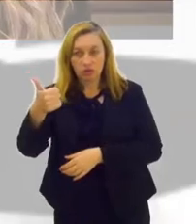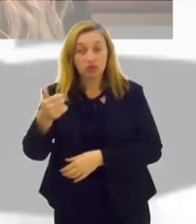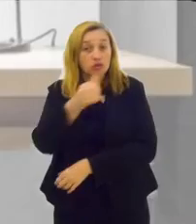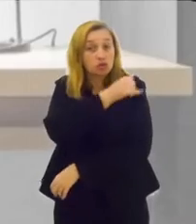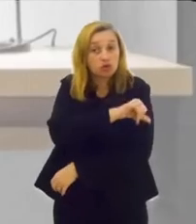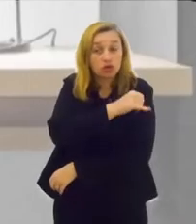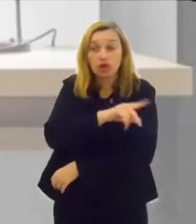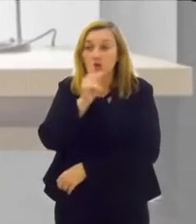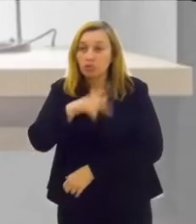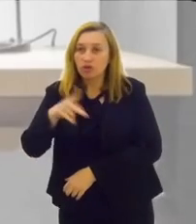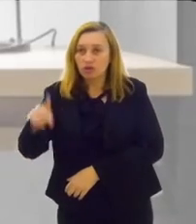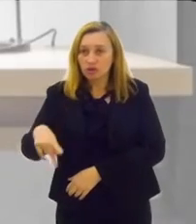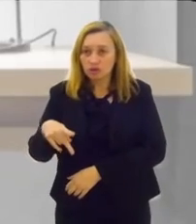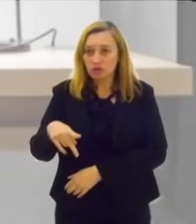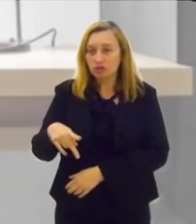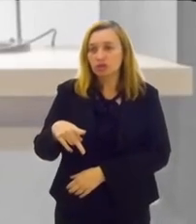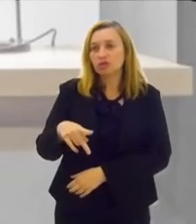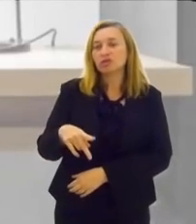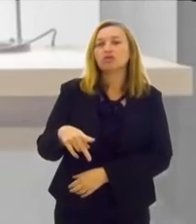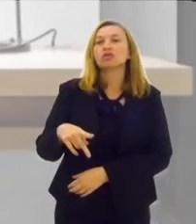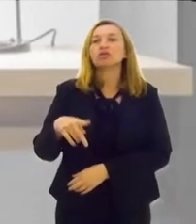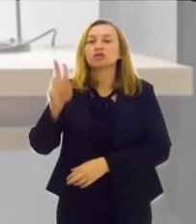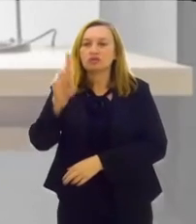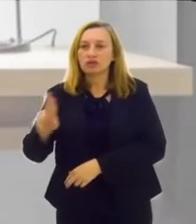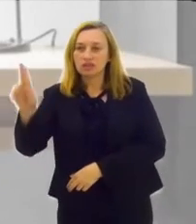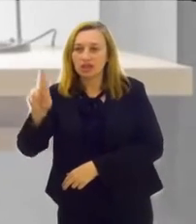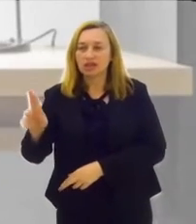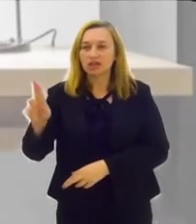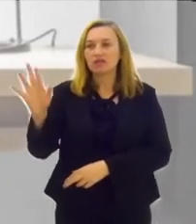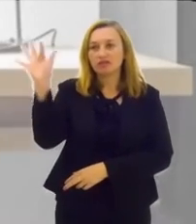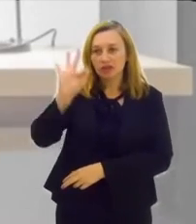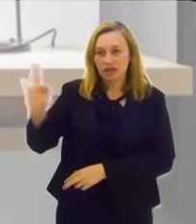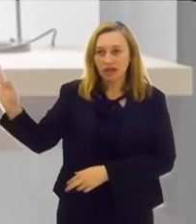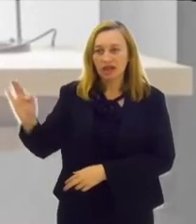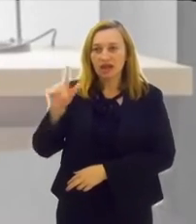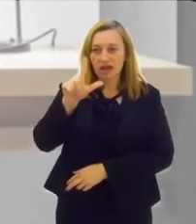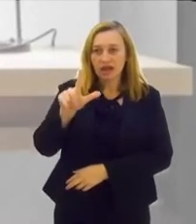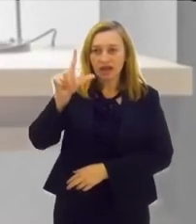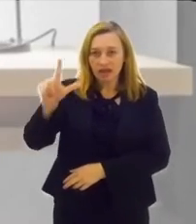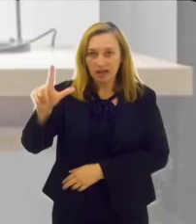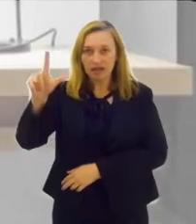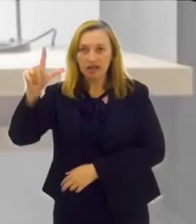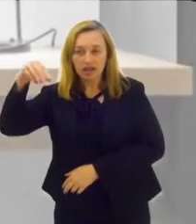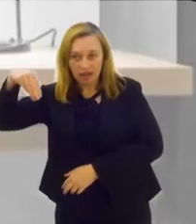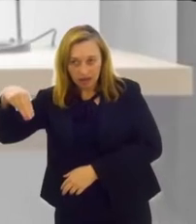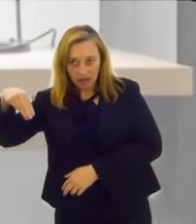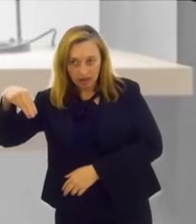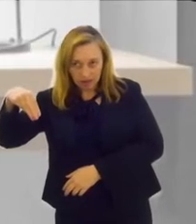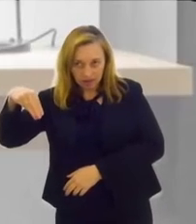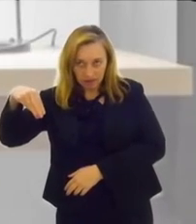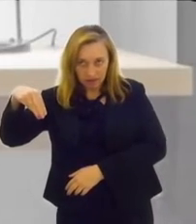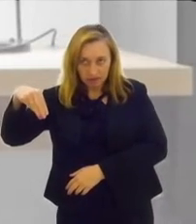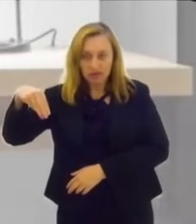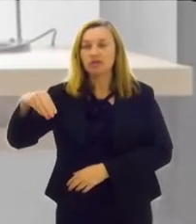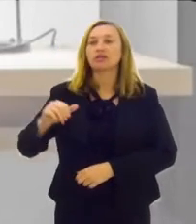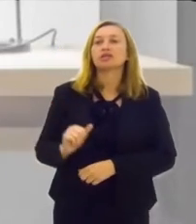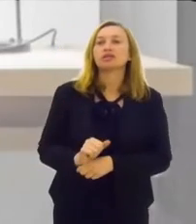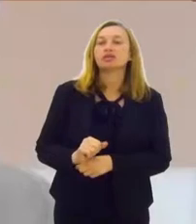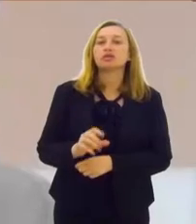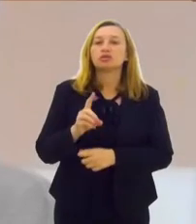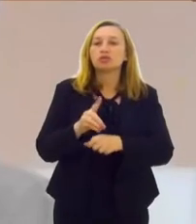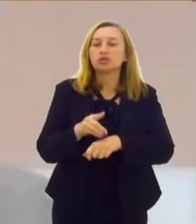Janeiro. Professor da Universidade Federal do Rio de Janeiro, LLM, que é um Master of Laws pela Harvard Law